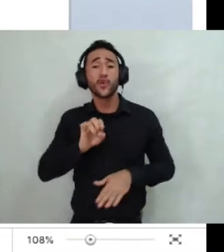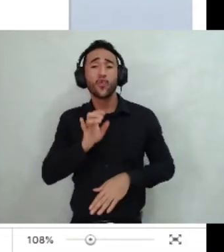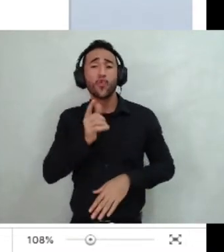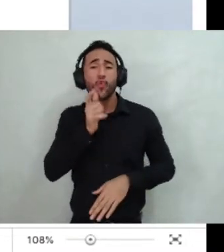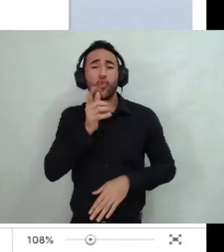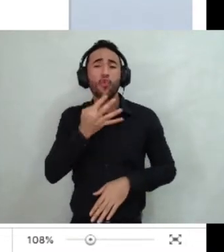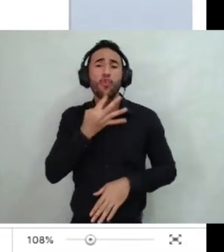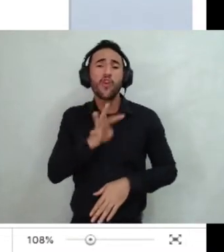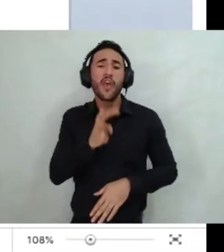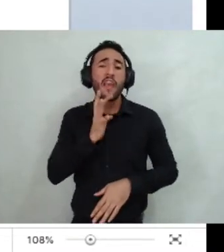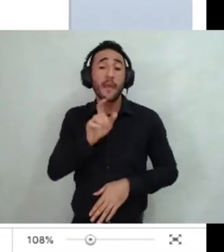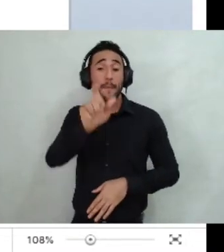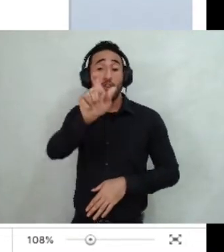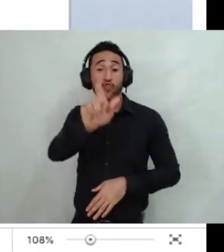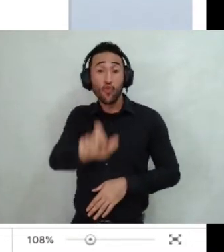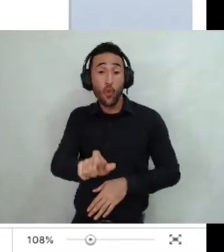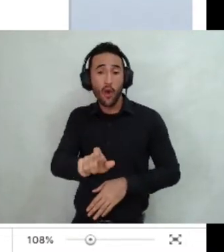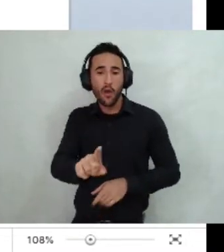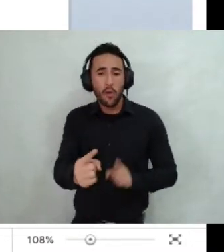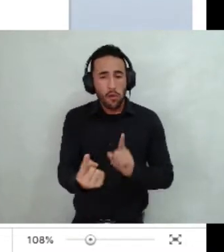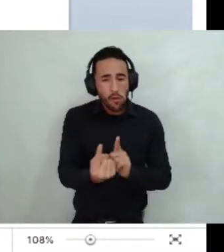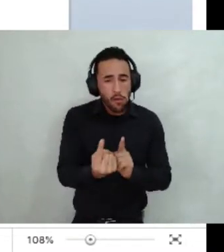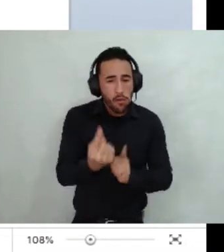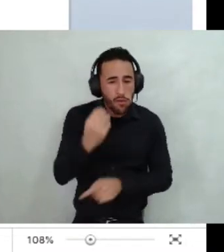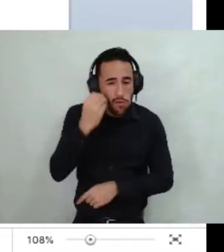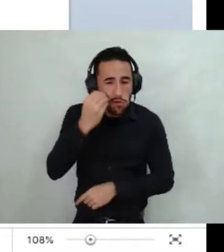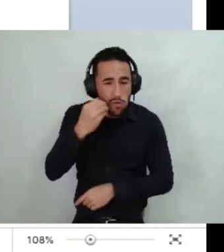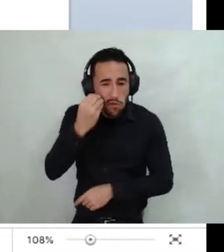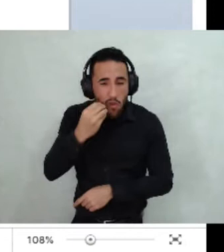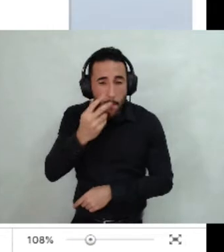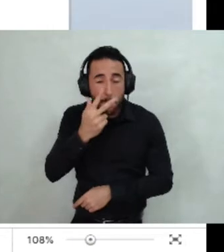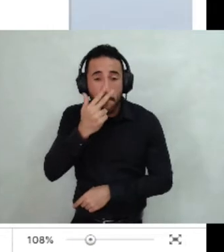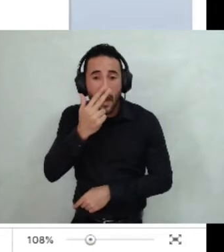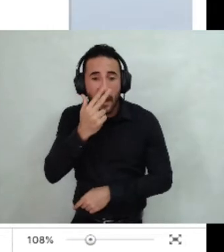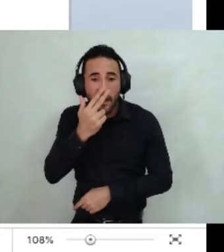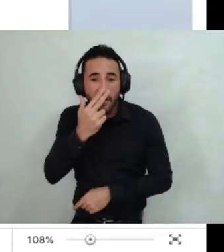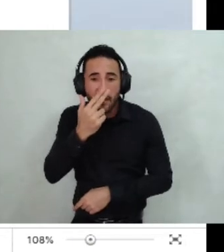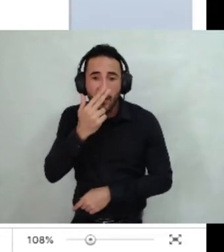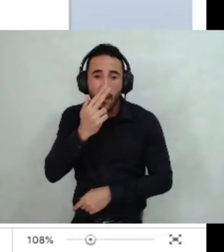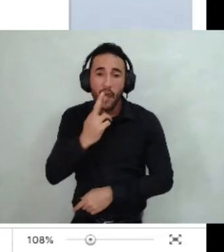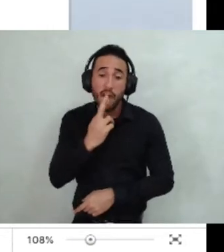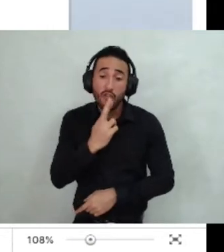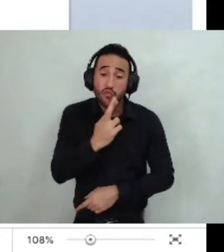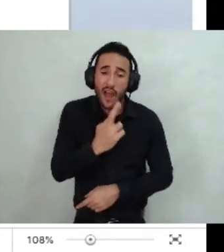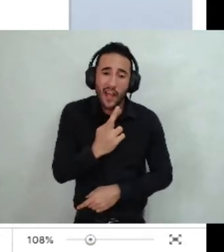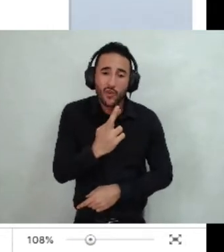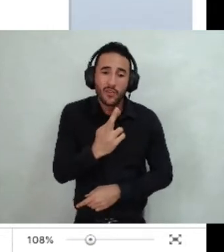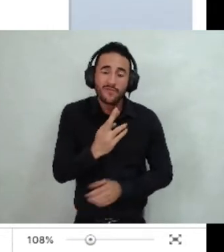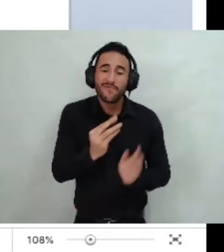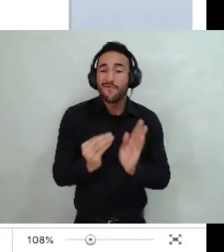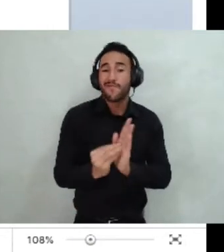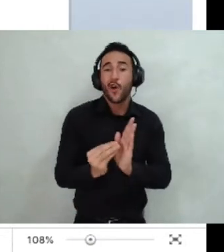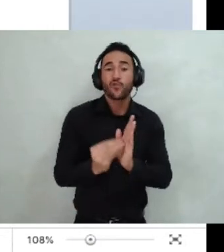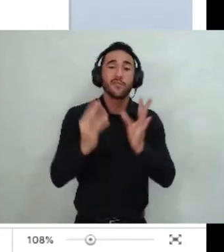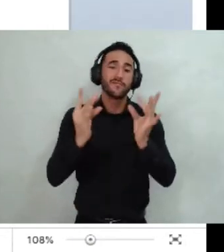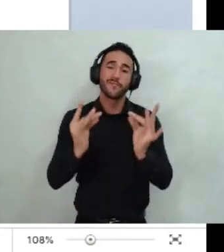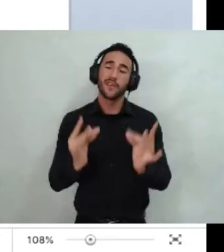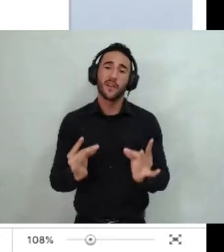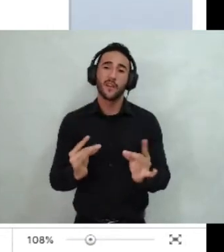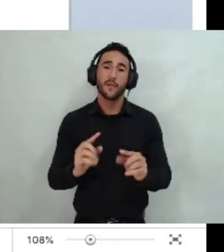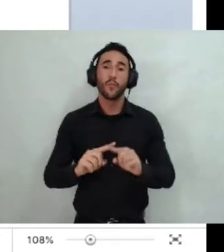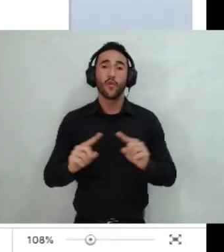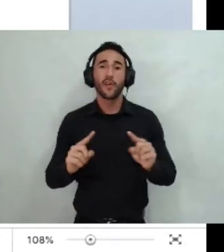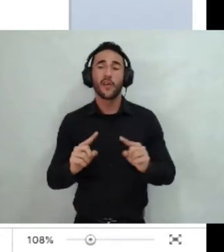do paciente, você fica com amostras inconclusivas, que alguns soltariam como negativo, porque é inconclusiva,